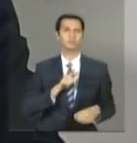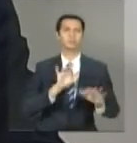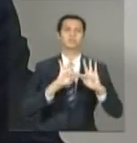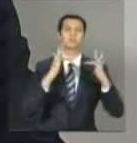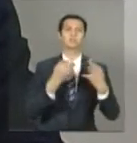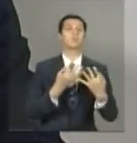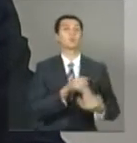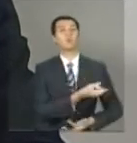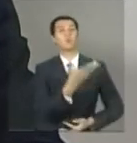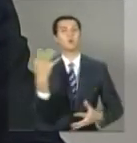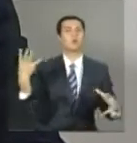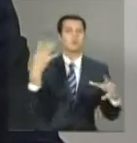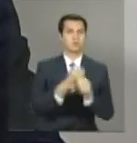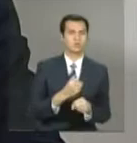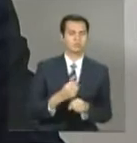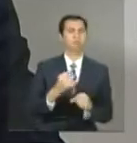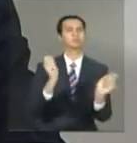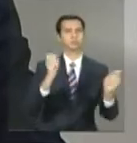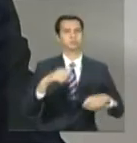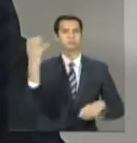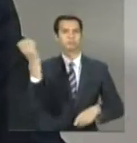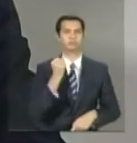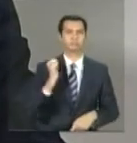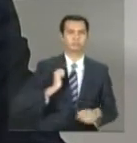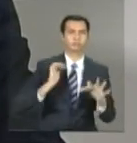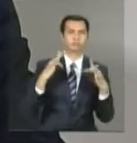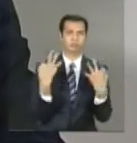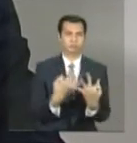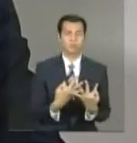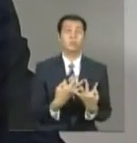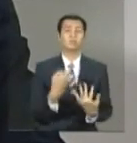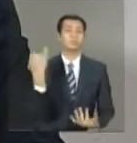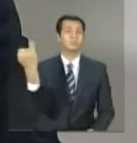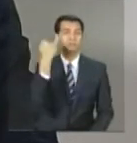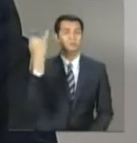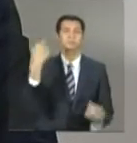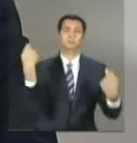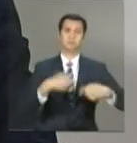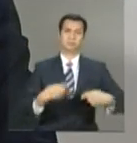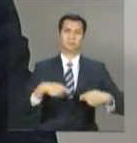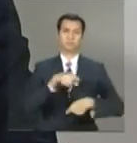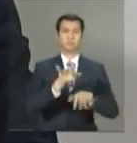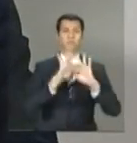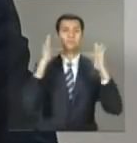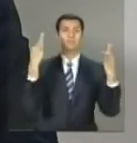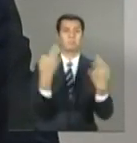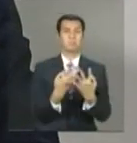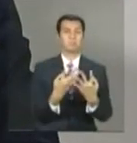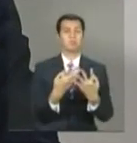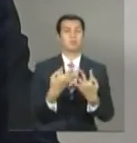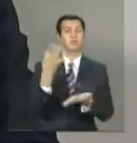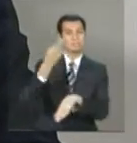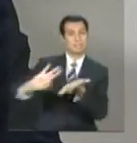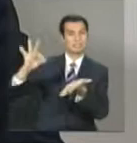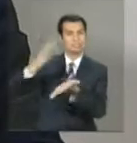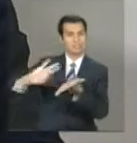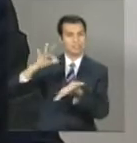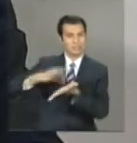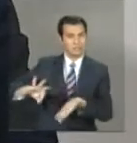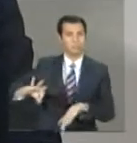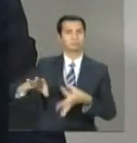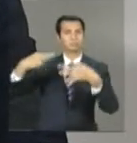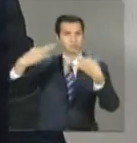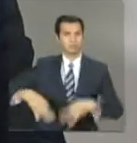município. O importante é manter o cadastro dessas famílias atualizado, porque no momento que famílias saem do